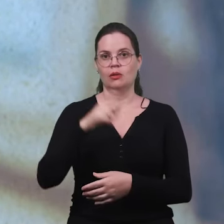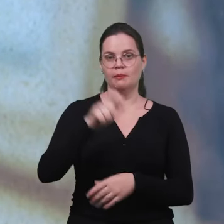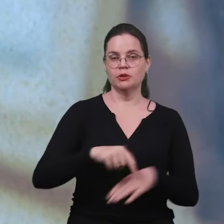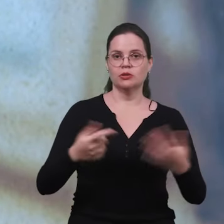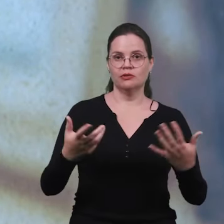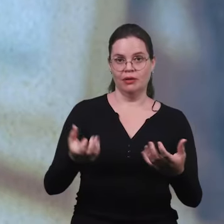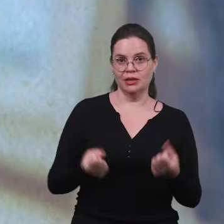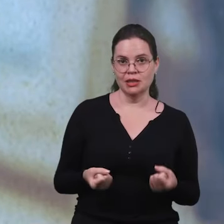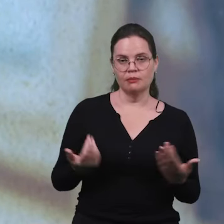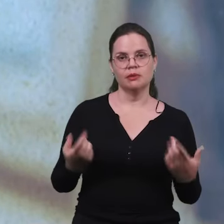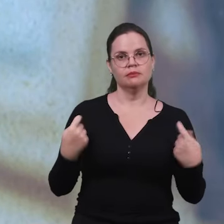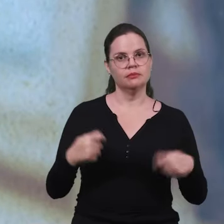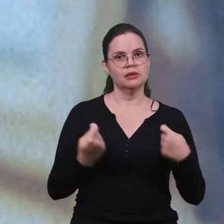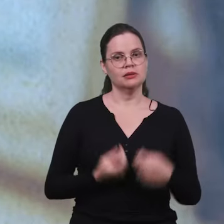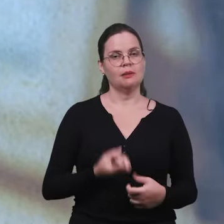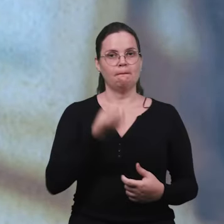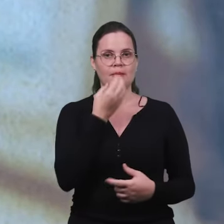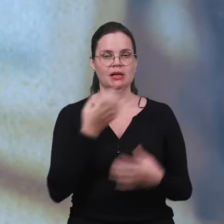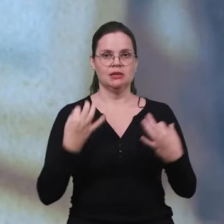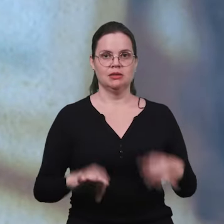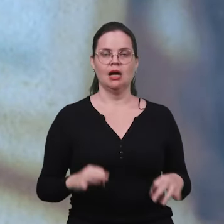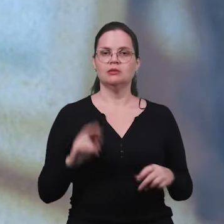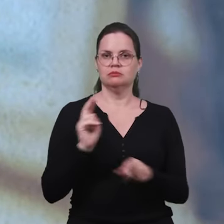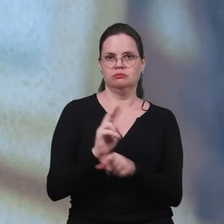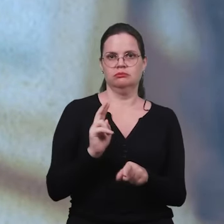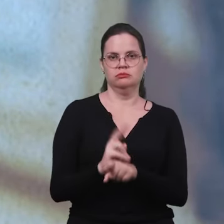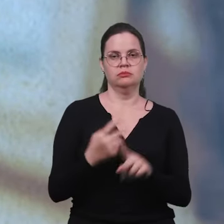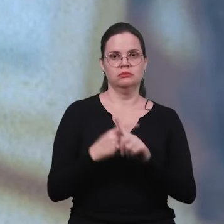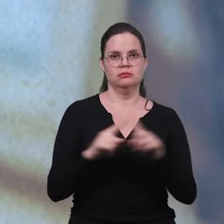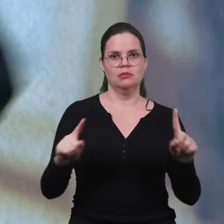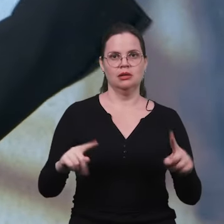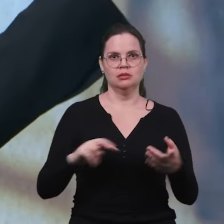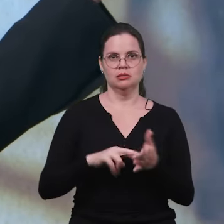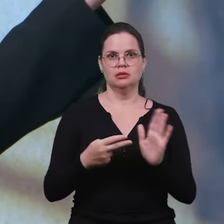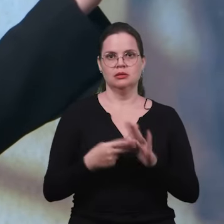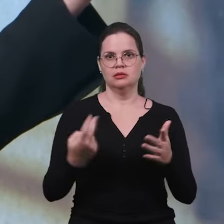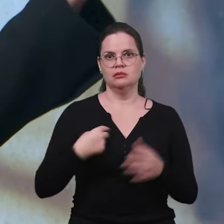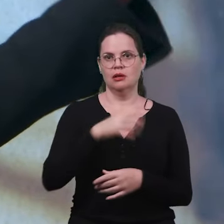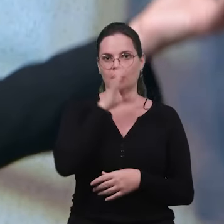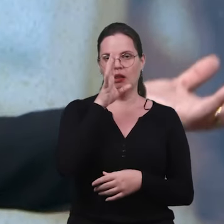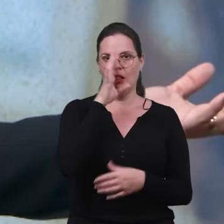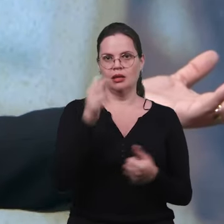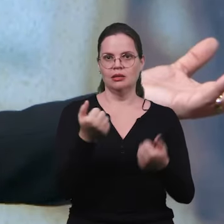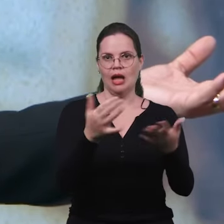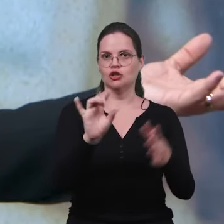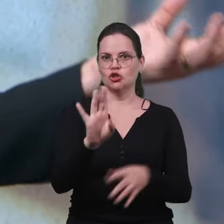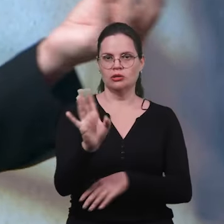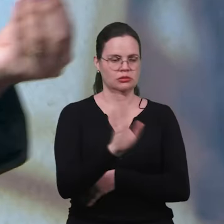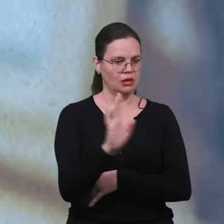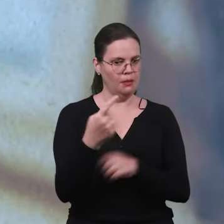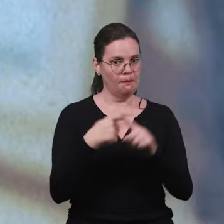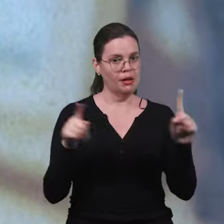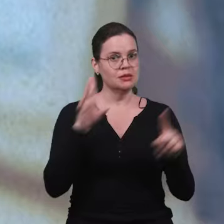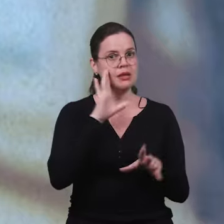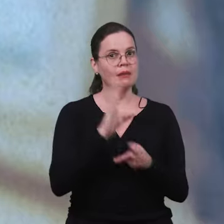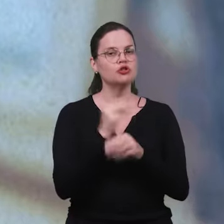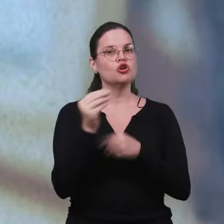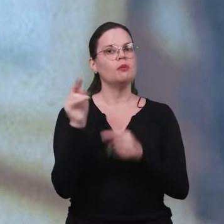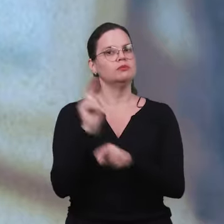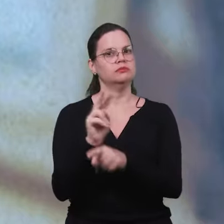receber ali o seu patrimônio, deixar bem. Mas isso não significa necessariamente deixar só os bens. Mas esses bens, muitas